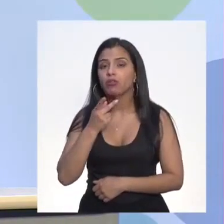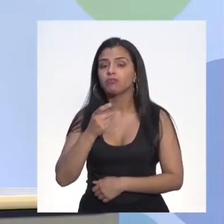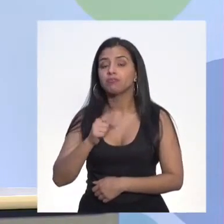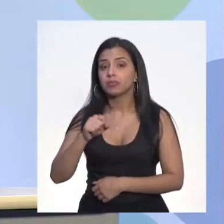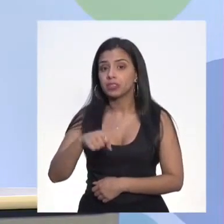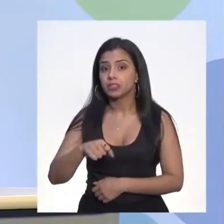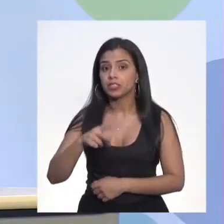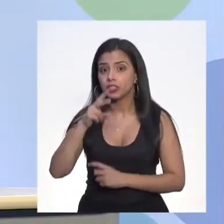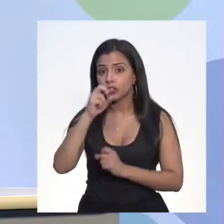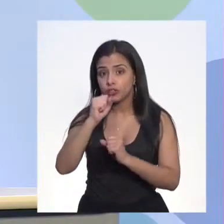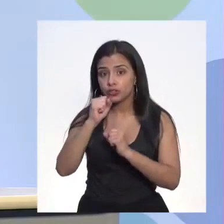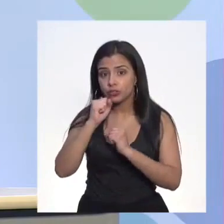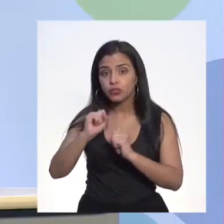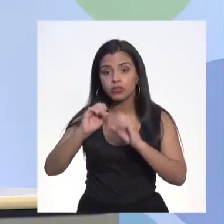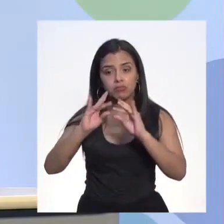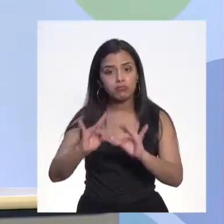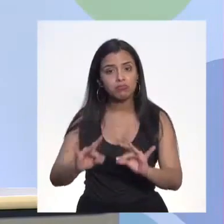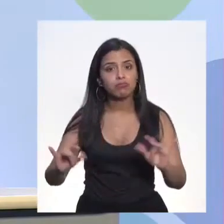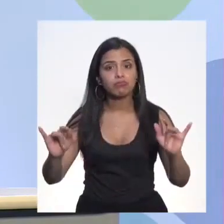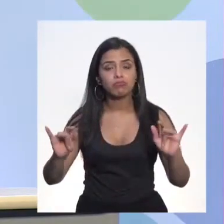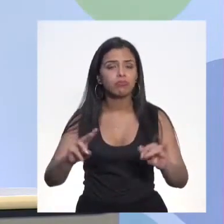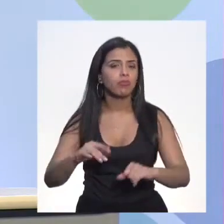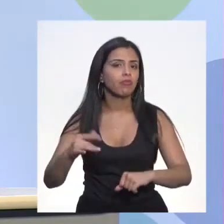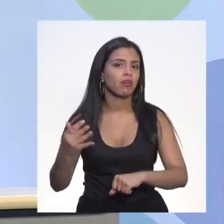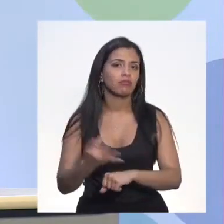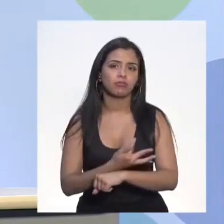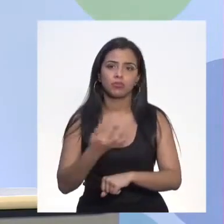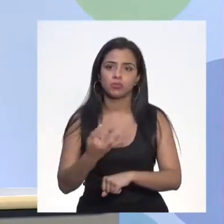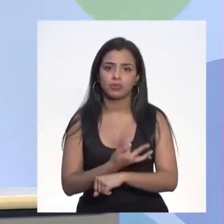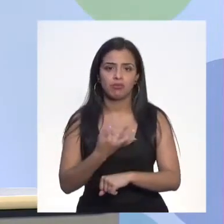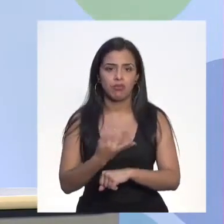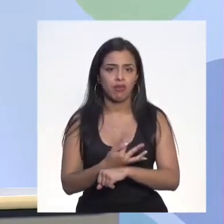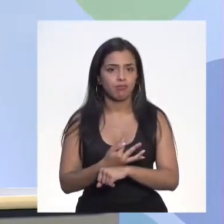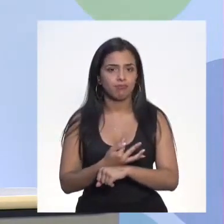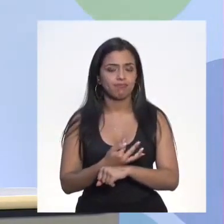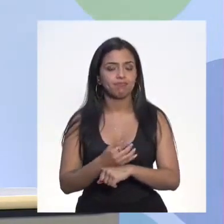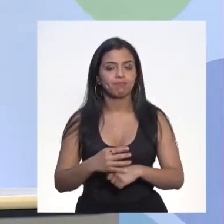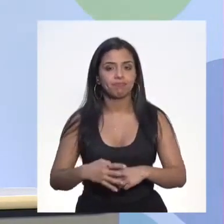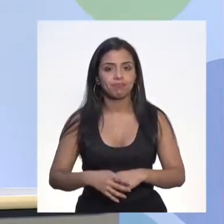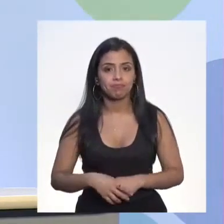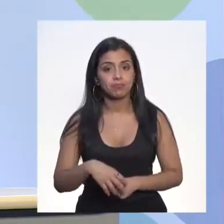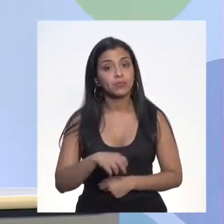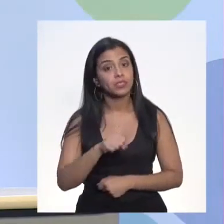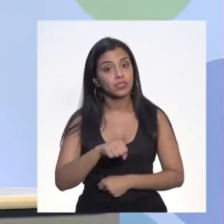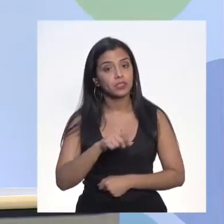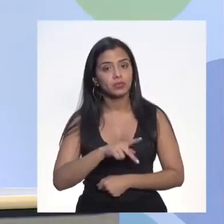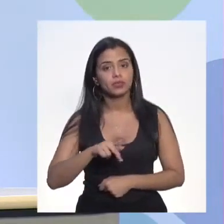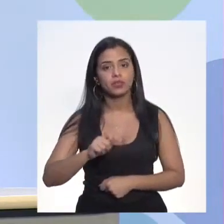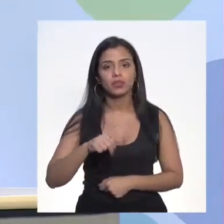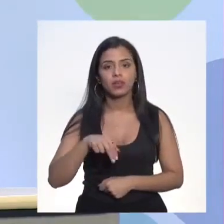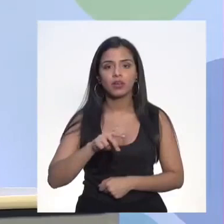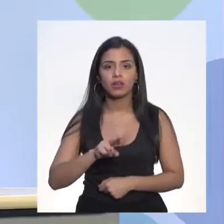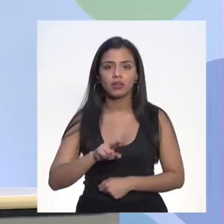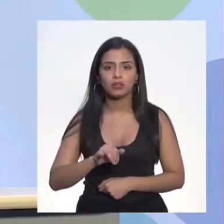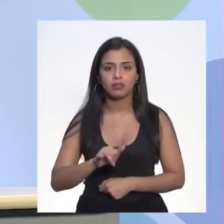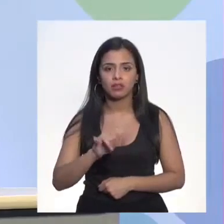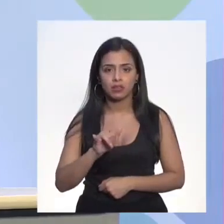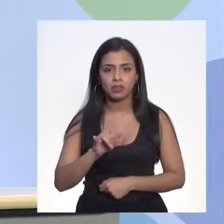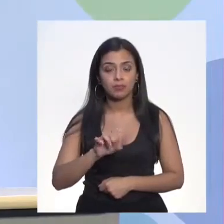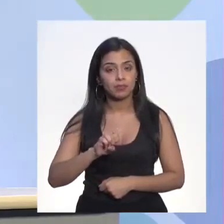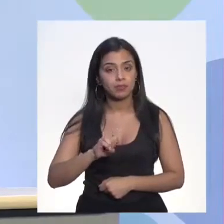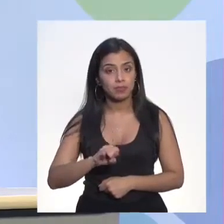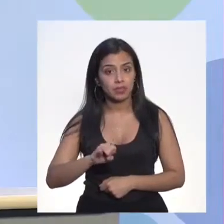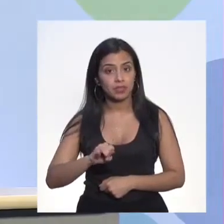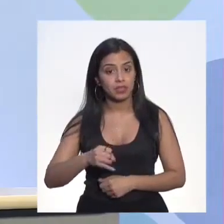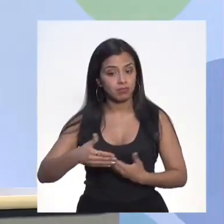dos elementos naturais não suportam tantas agressões. Sim, diz o professor Andrei, se nada for feito para